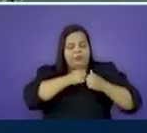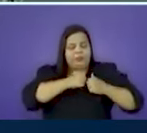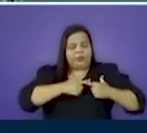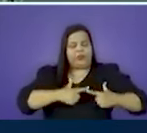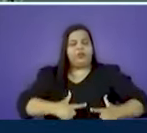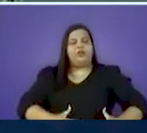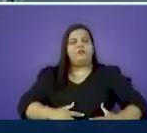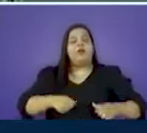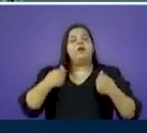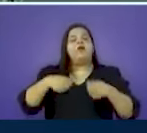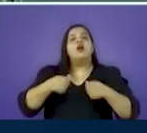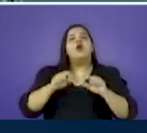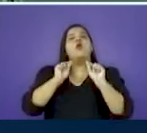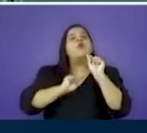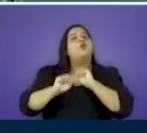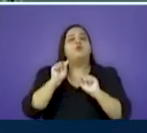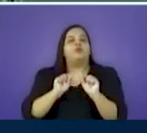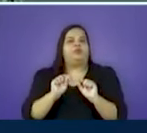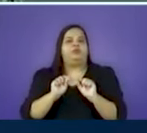é necessário